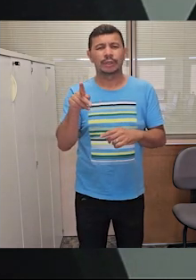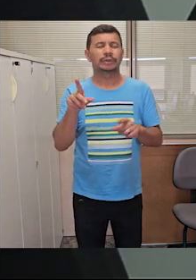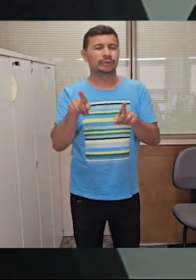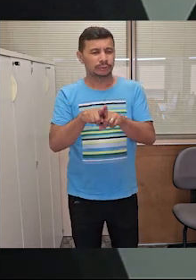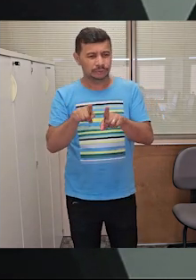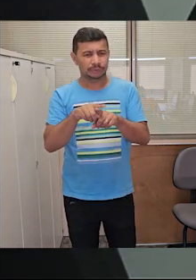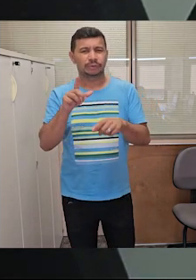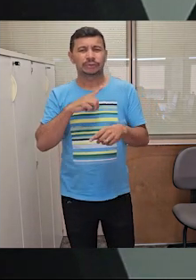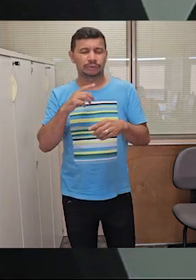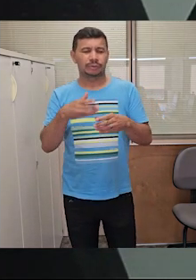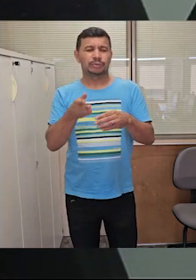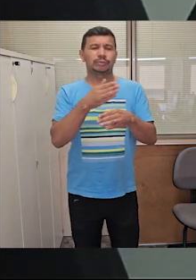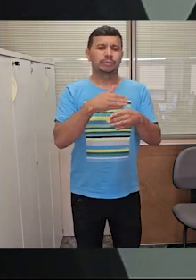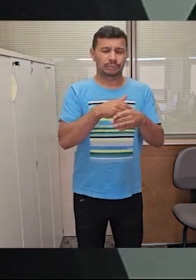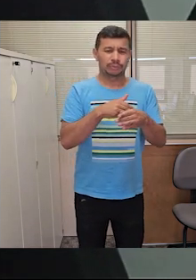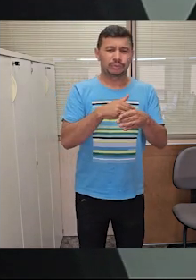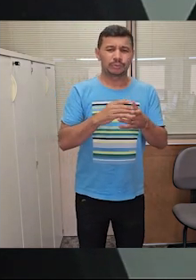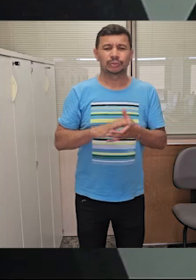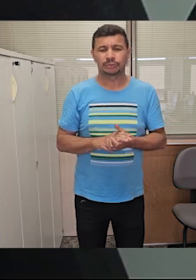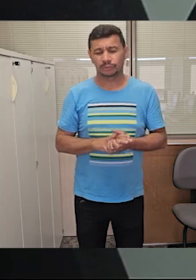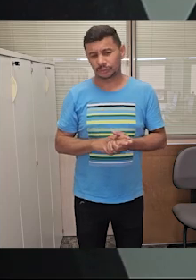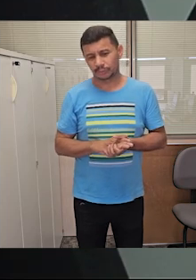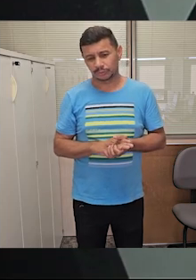cima ali, nos fundos, né?